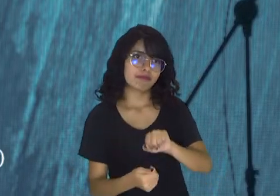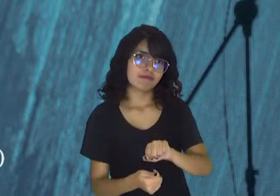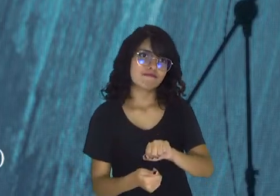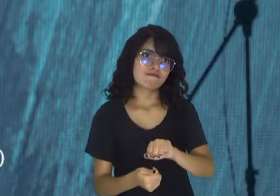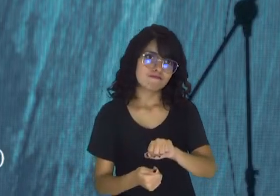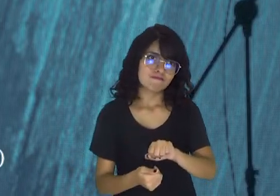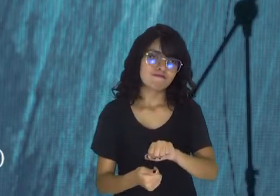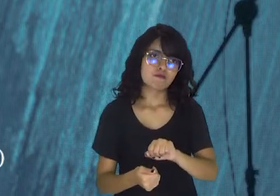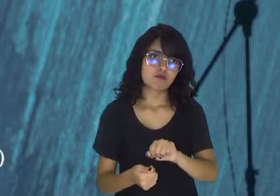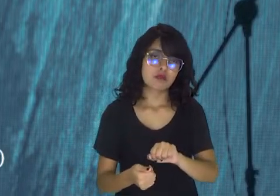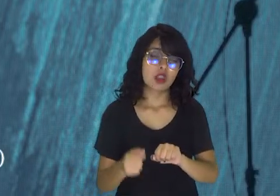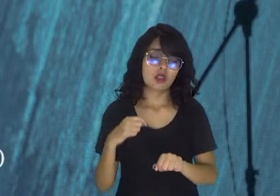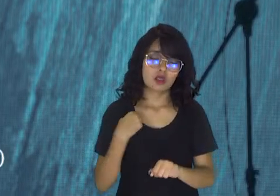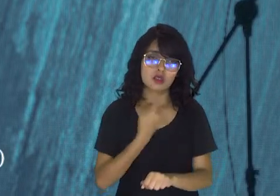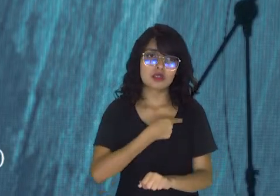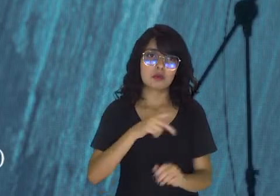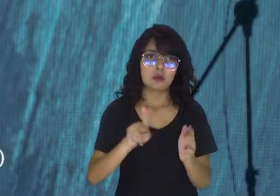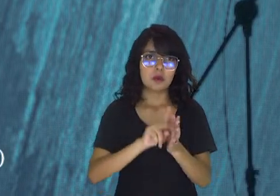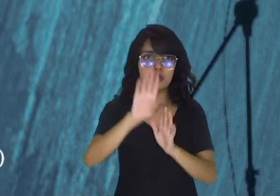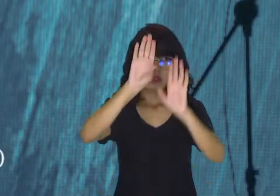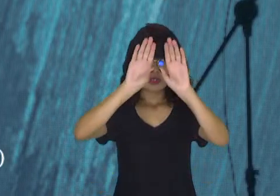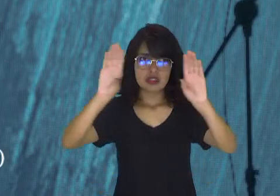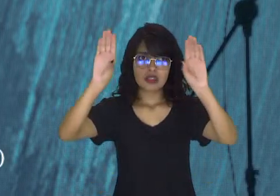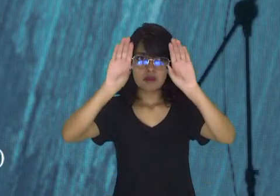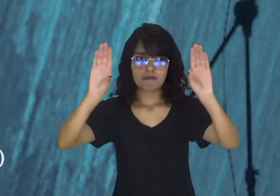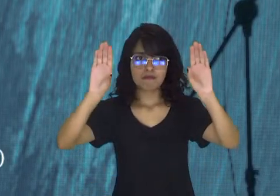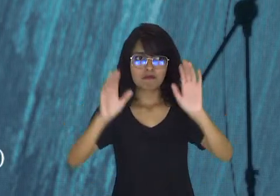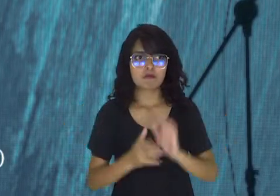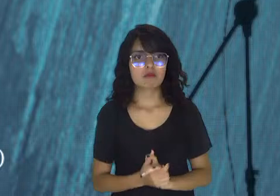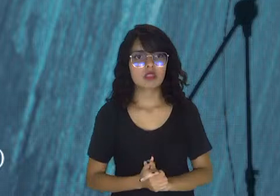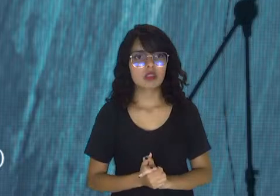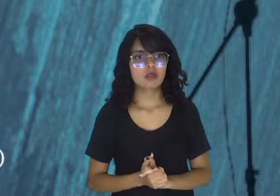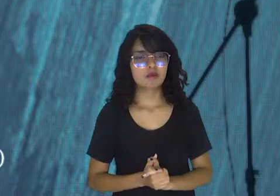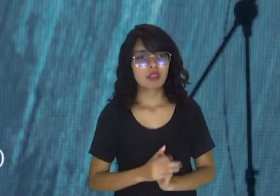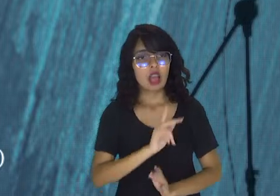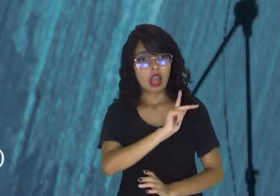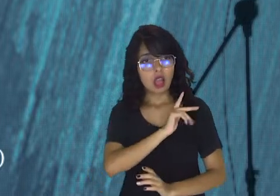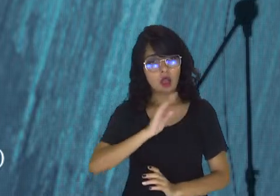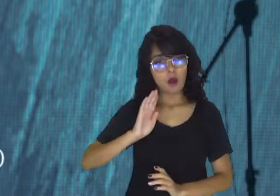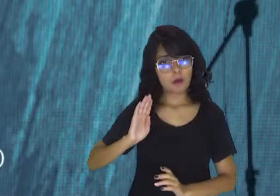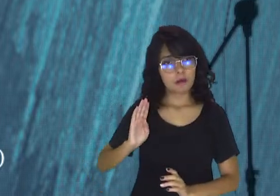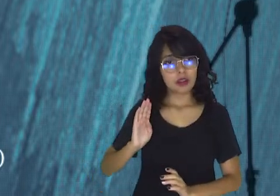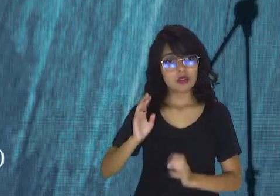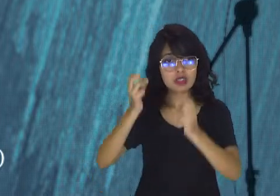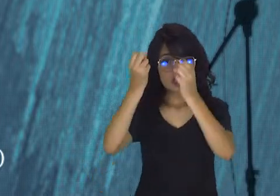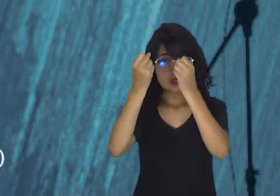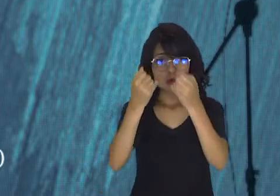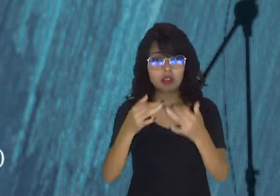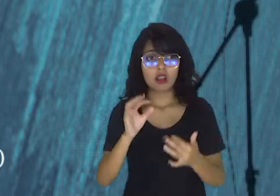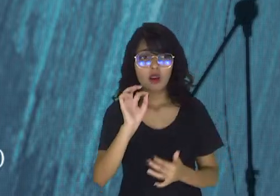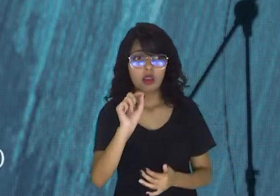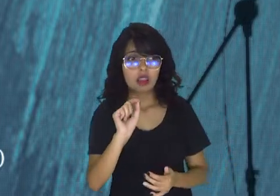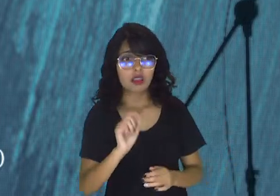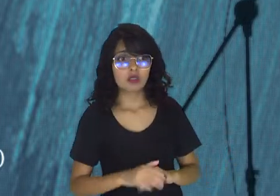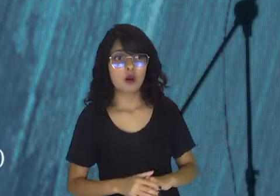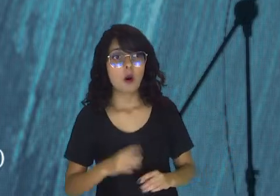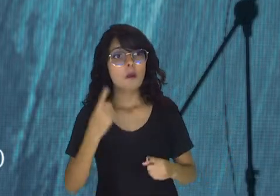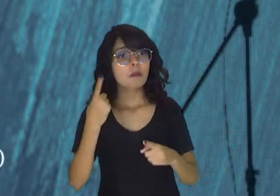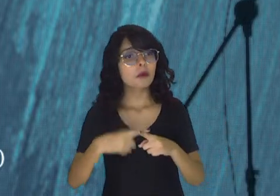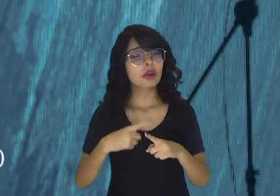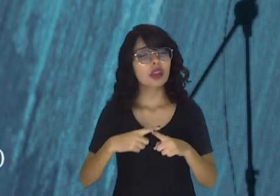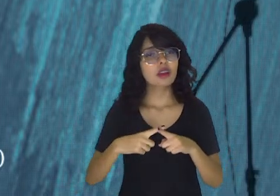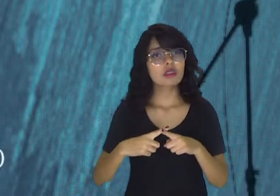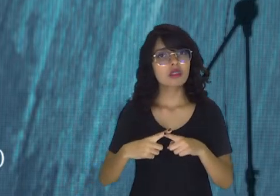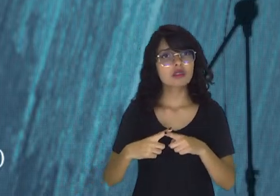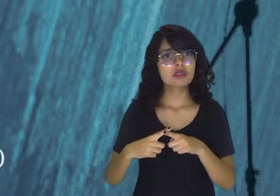E o autor ao Hebreus vai terminar dizendo aqui sobre esse assunto no versículo 14, porque